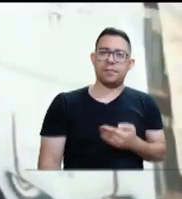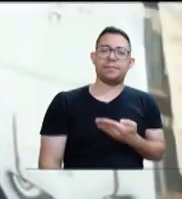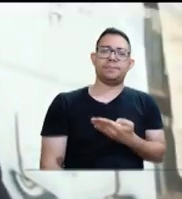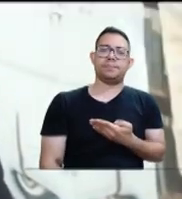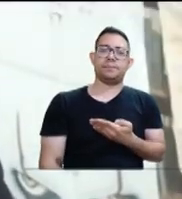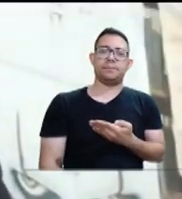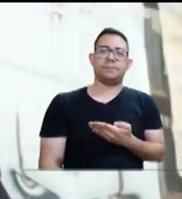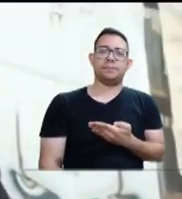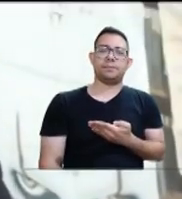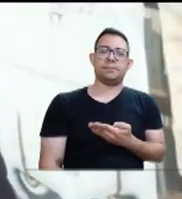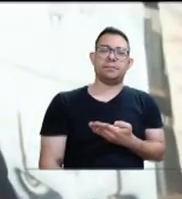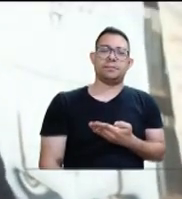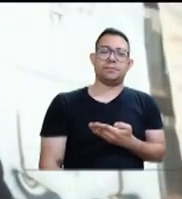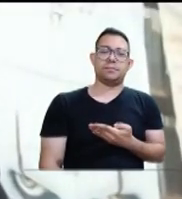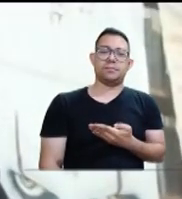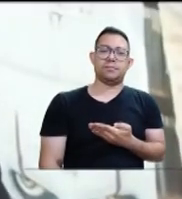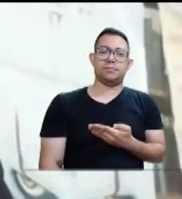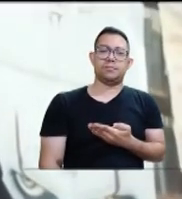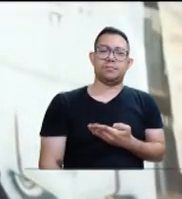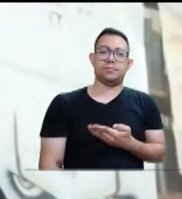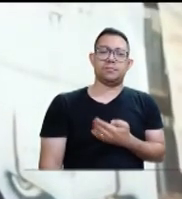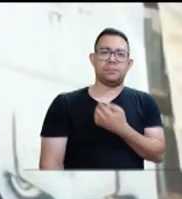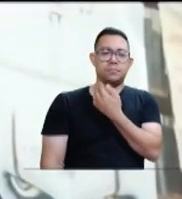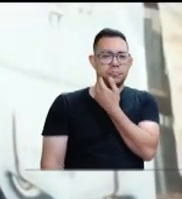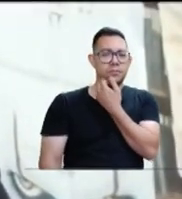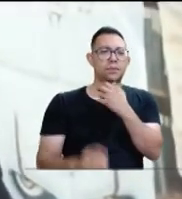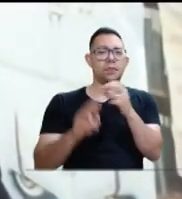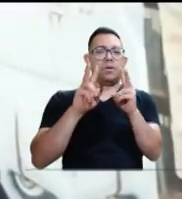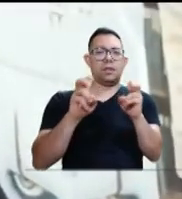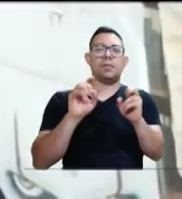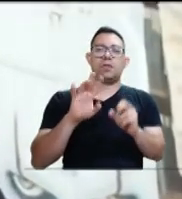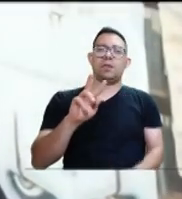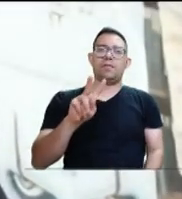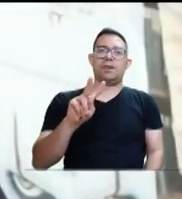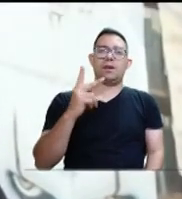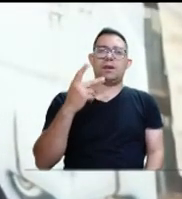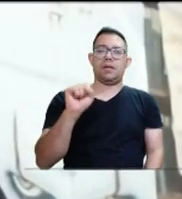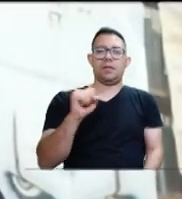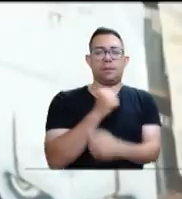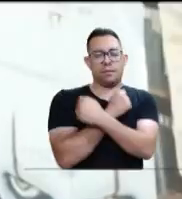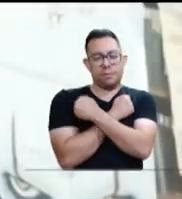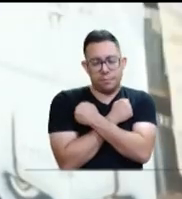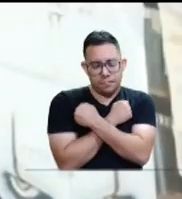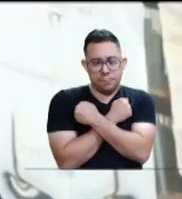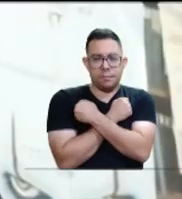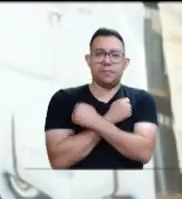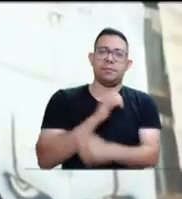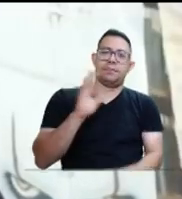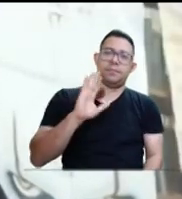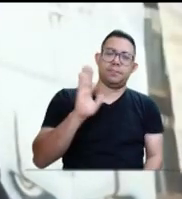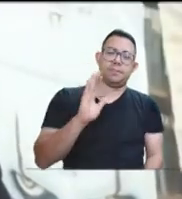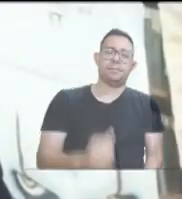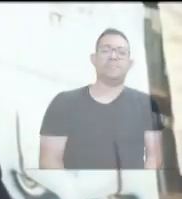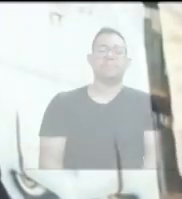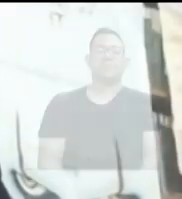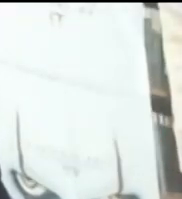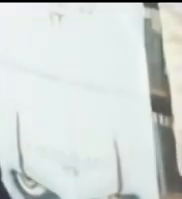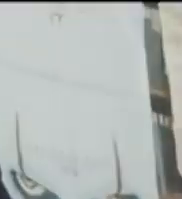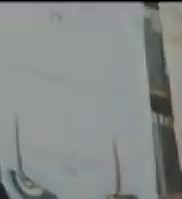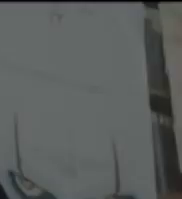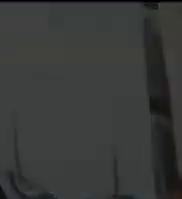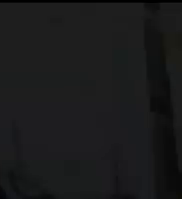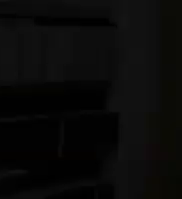VHS Forever Leilões. A galera trabalha só com VHS. Forte abraço para vocês, galera.